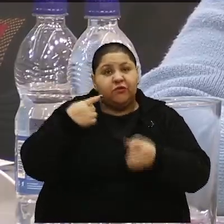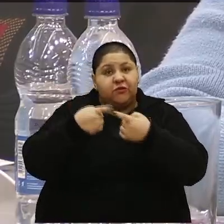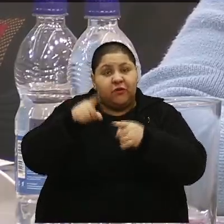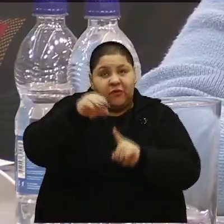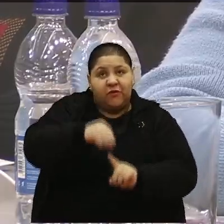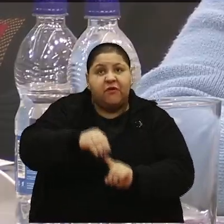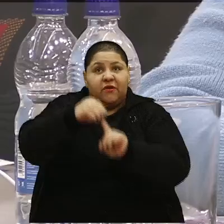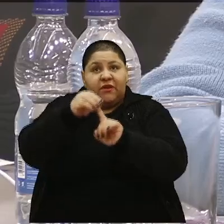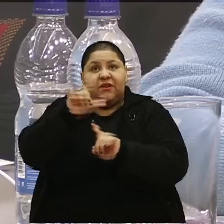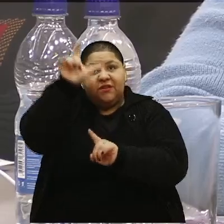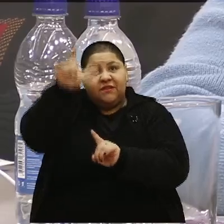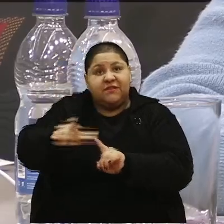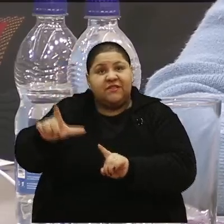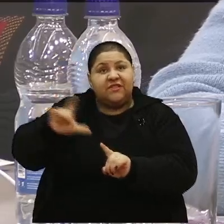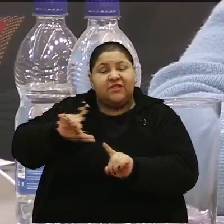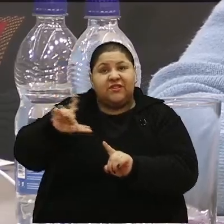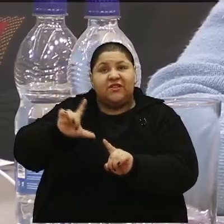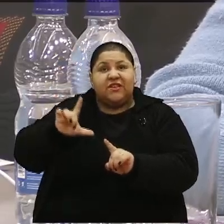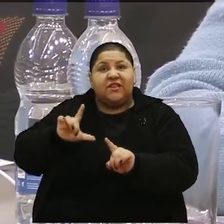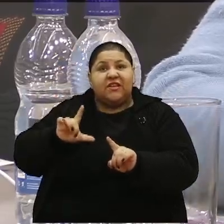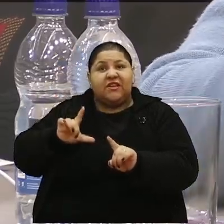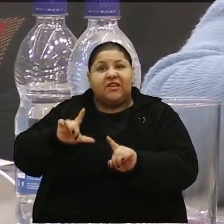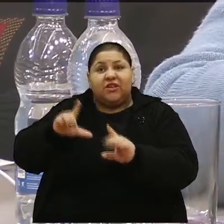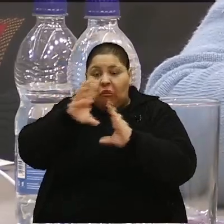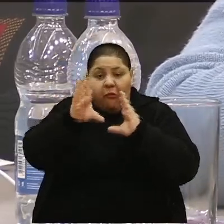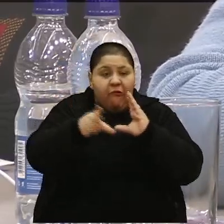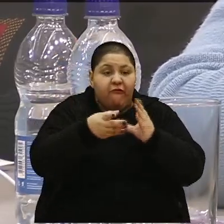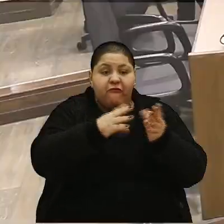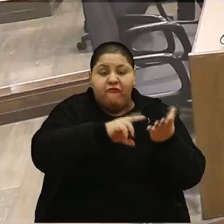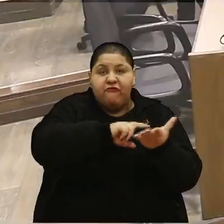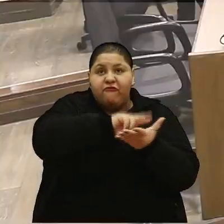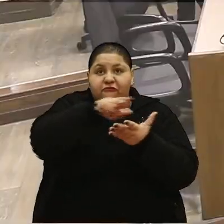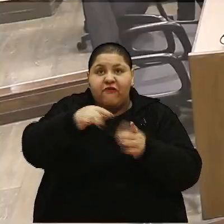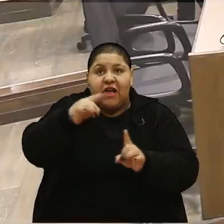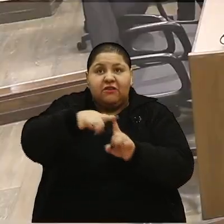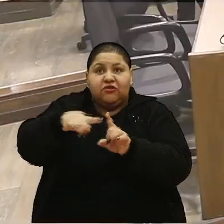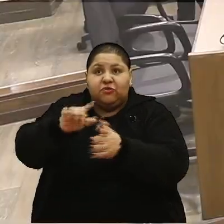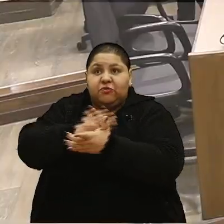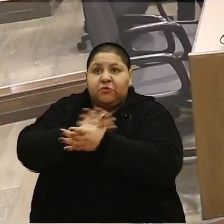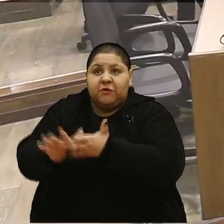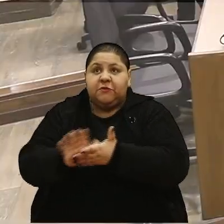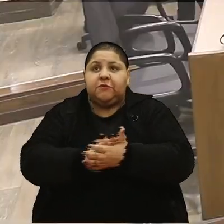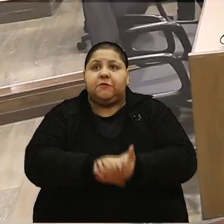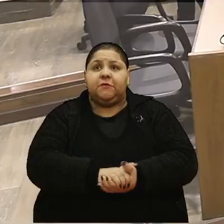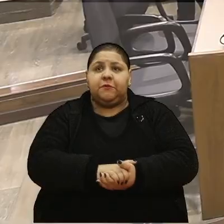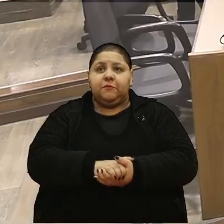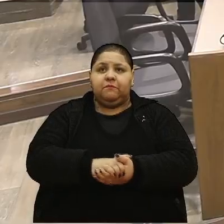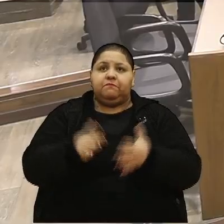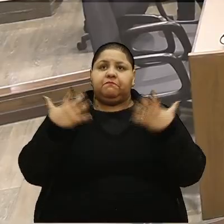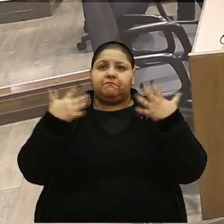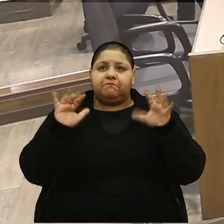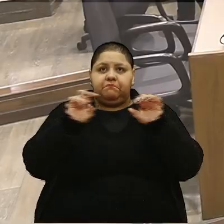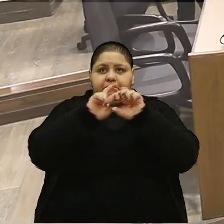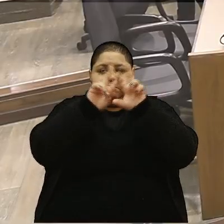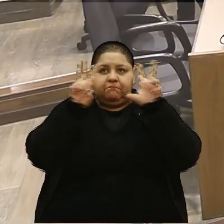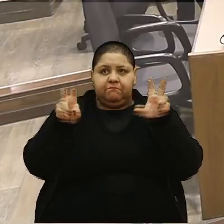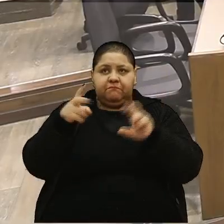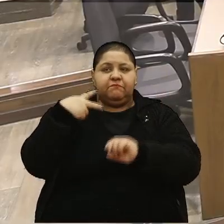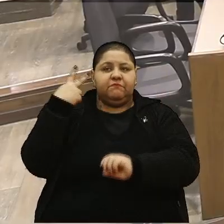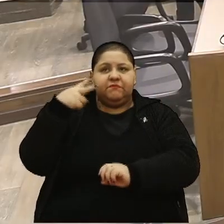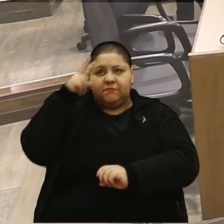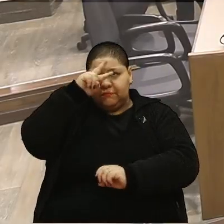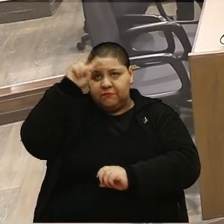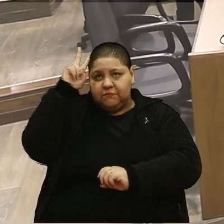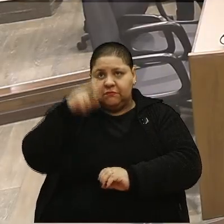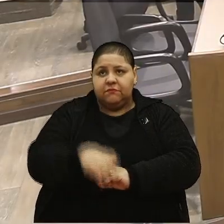principalmente quando a pessoa tem um preconceito somado ao outro. Obrigado, vereador. Juliano Valim. Parabéns pelo tema, vereador Edson da